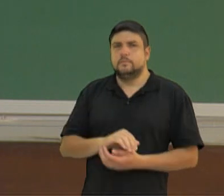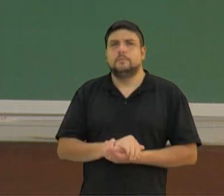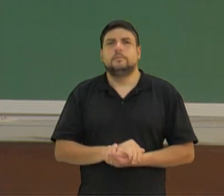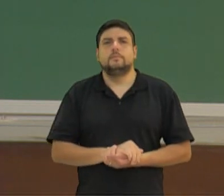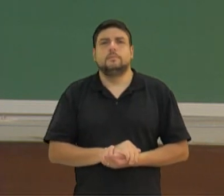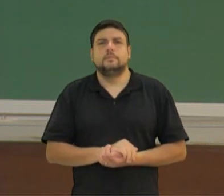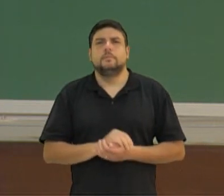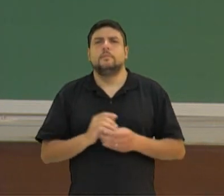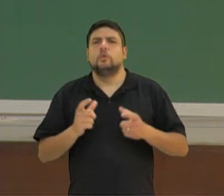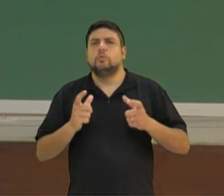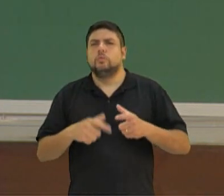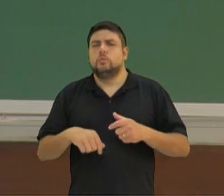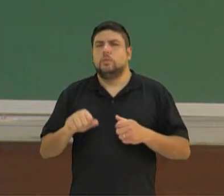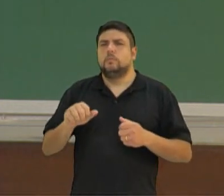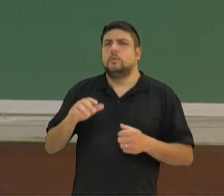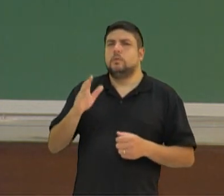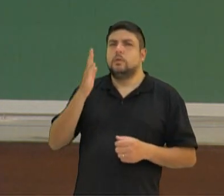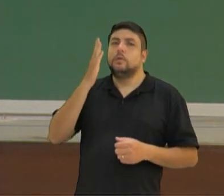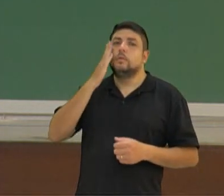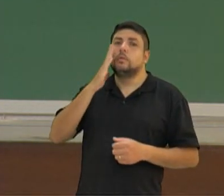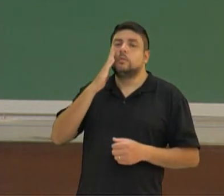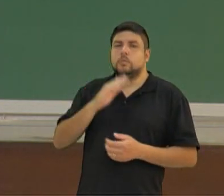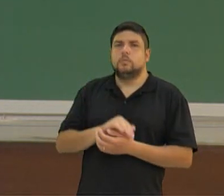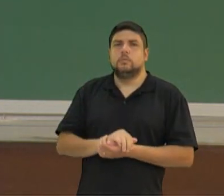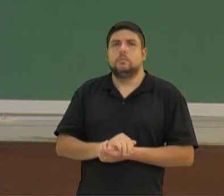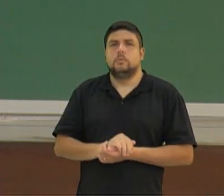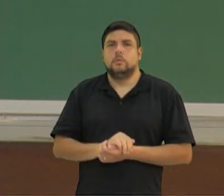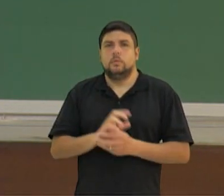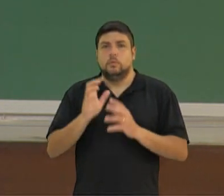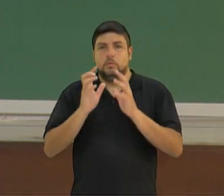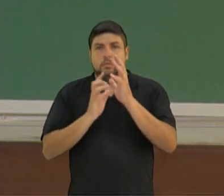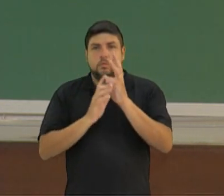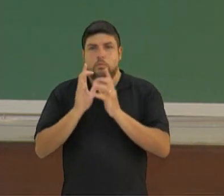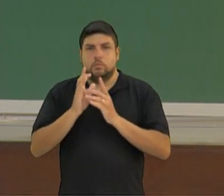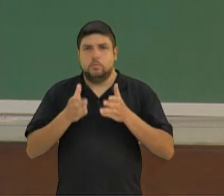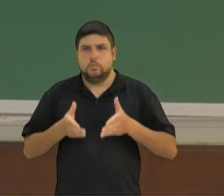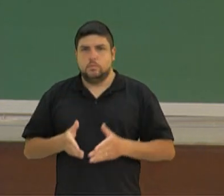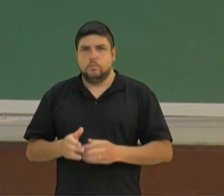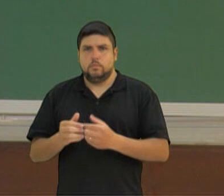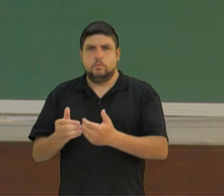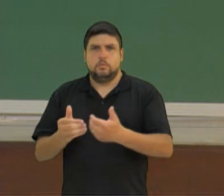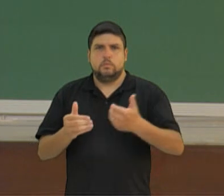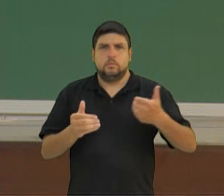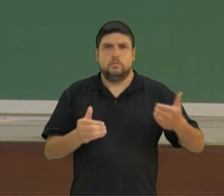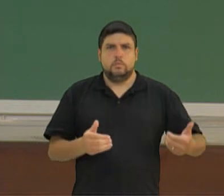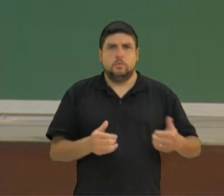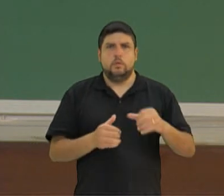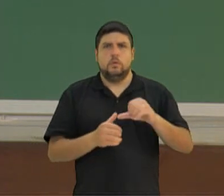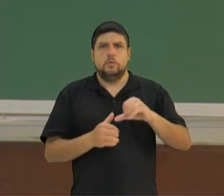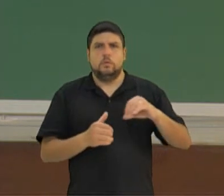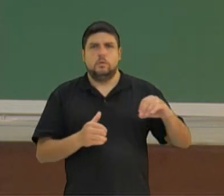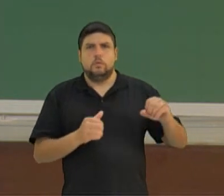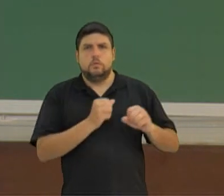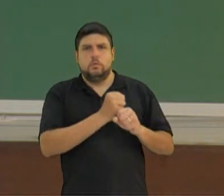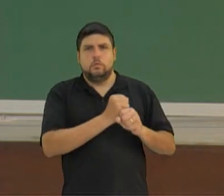região azul, 900 anos antes de Cristo a 1470 antes de Cristo que eles